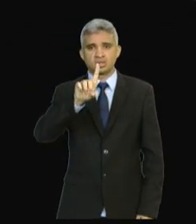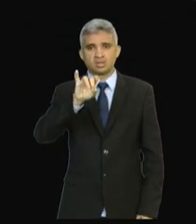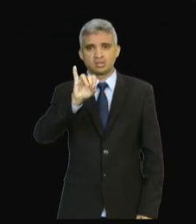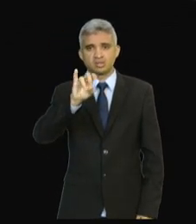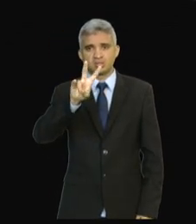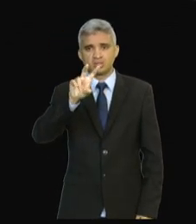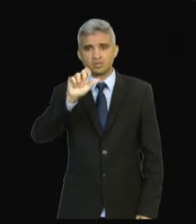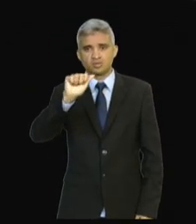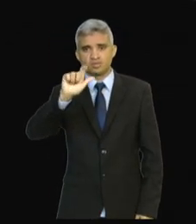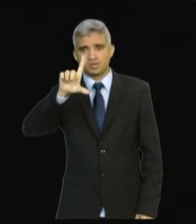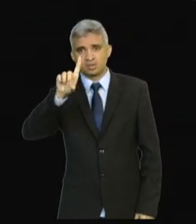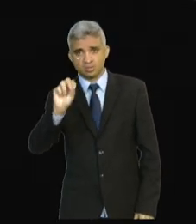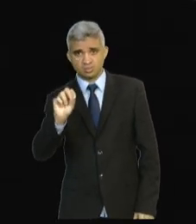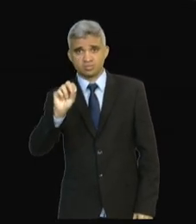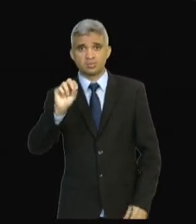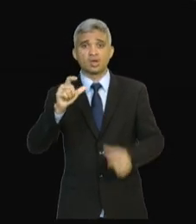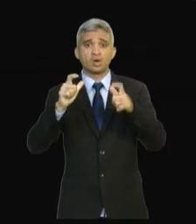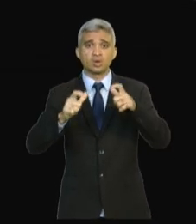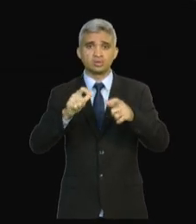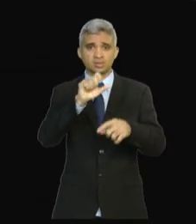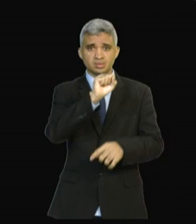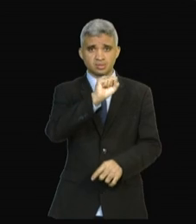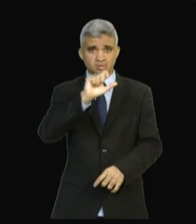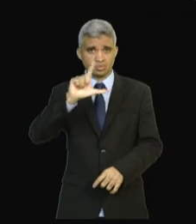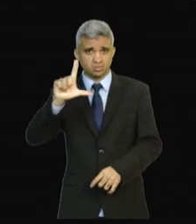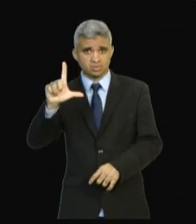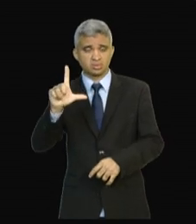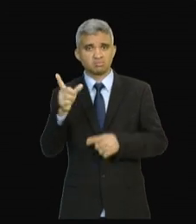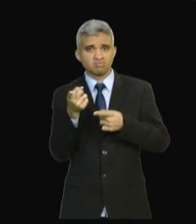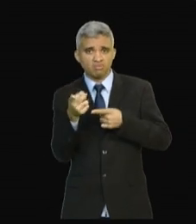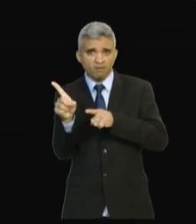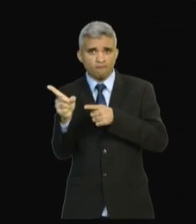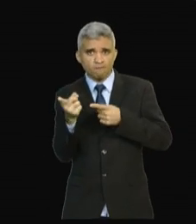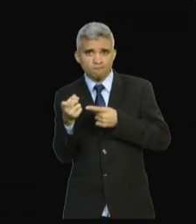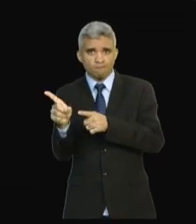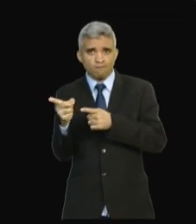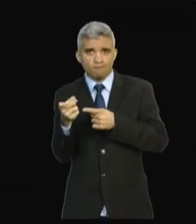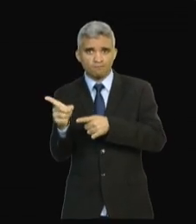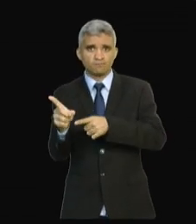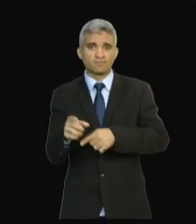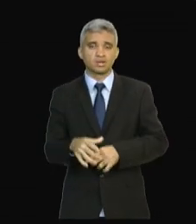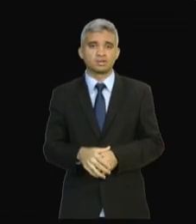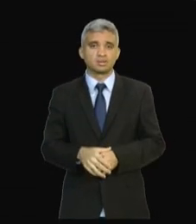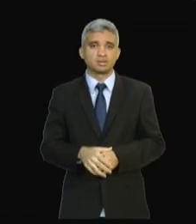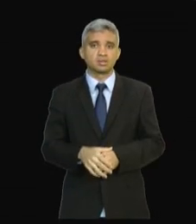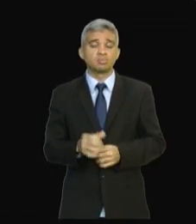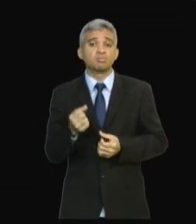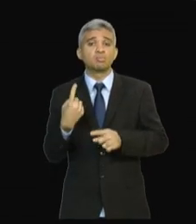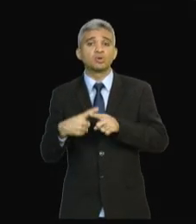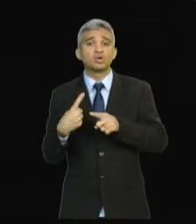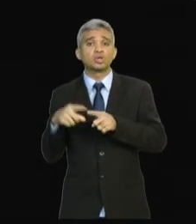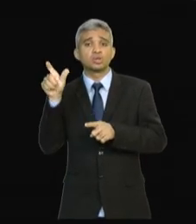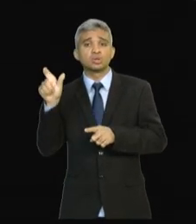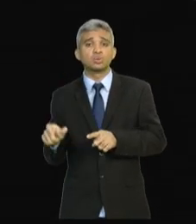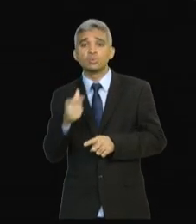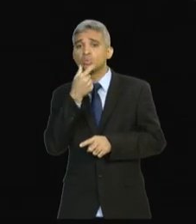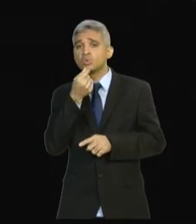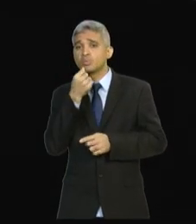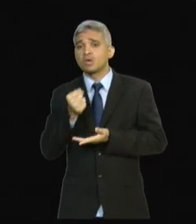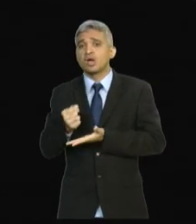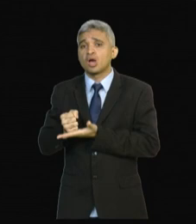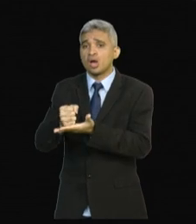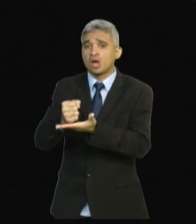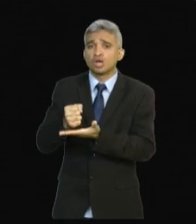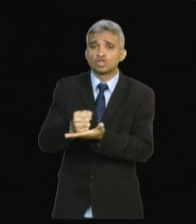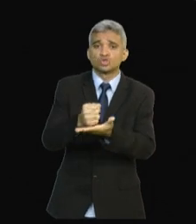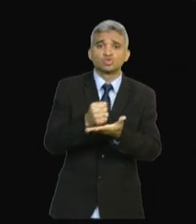sendo perseguido, na sua grande maioria, por estar fazendo muito mais do que o próprio comandante faz, de ajudar os policiais militares quando precisa.